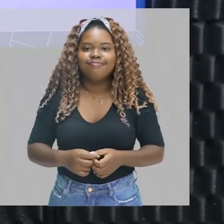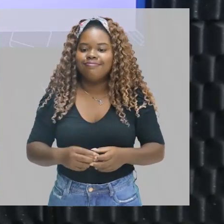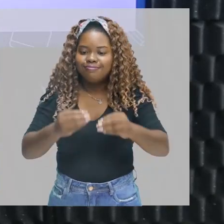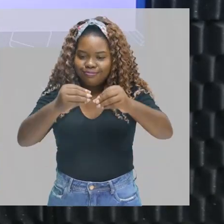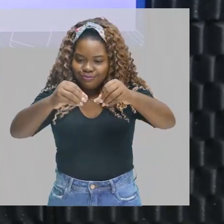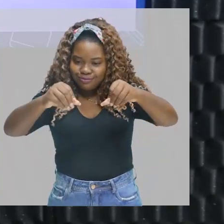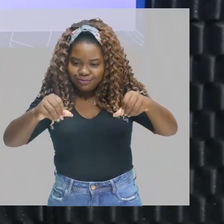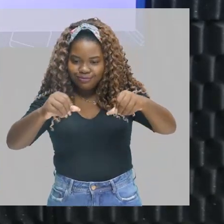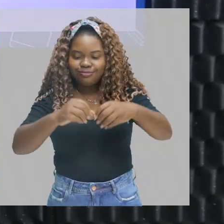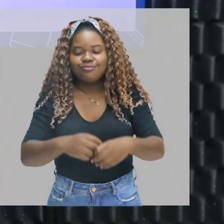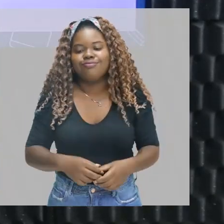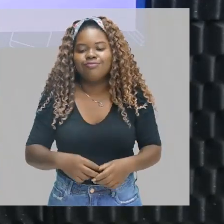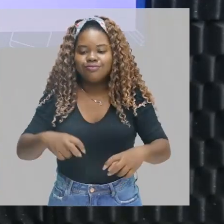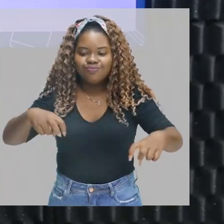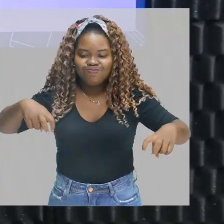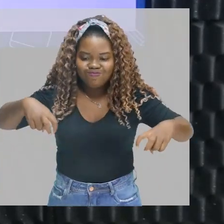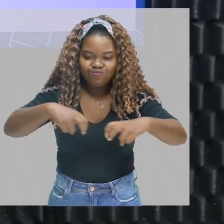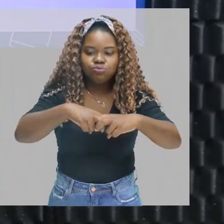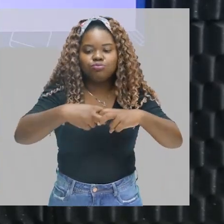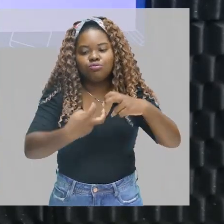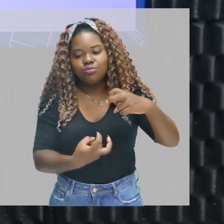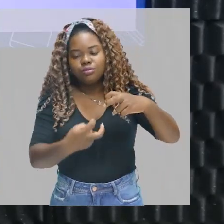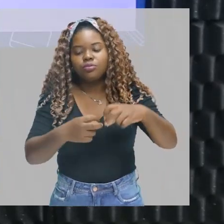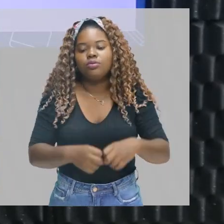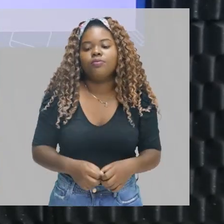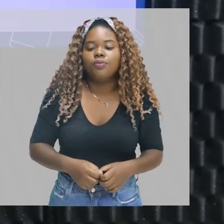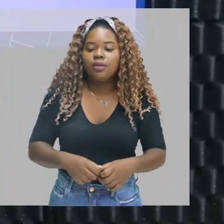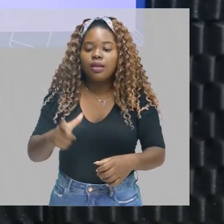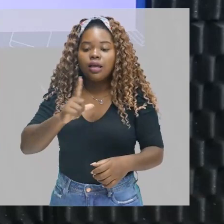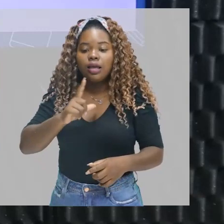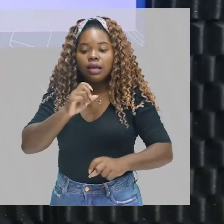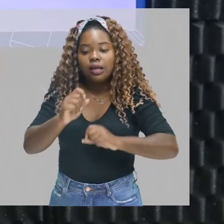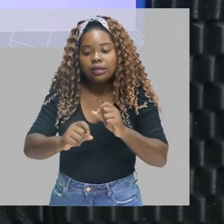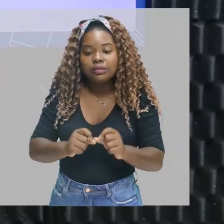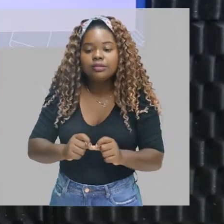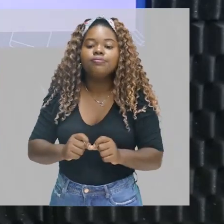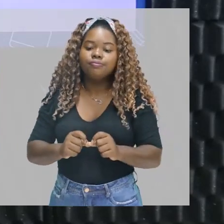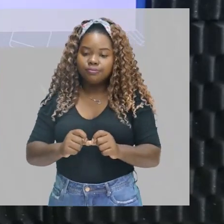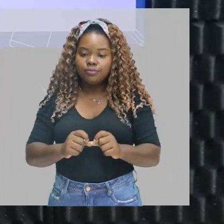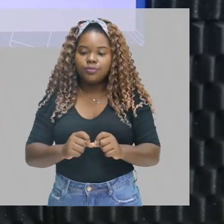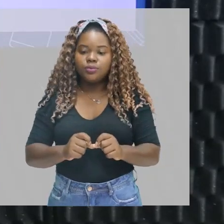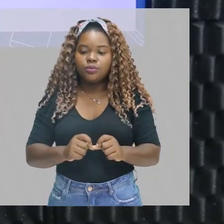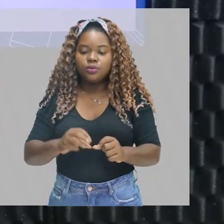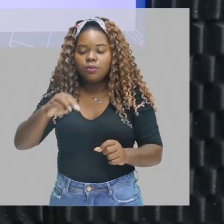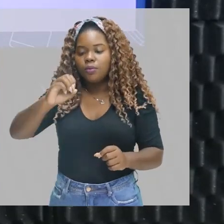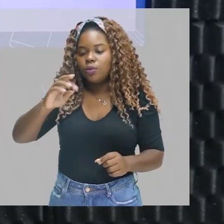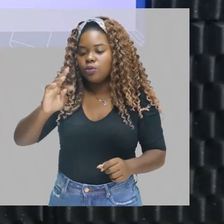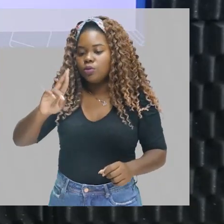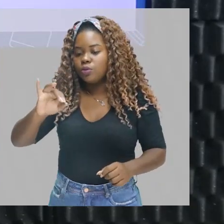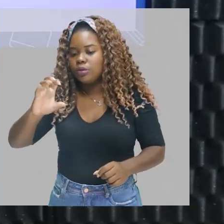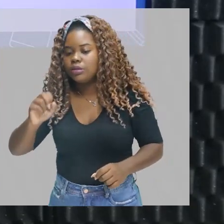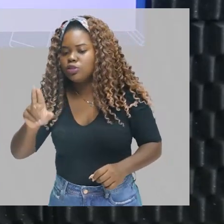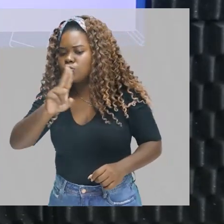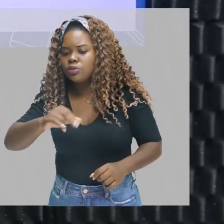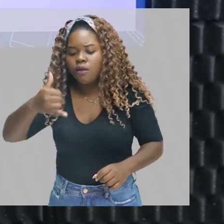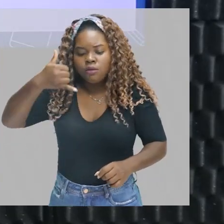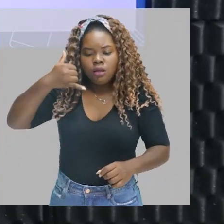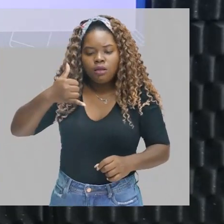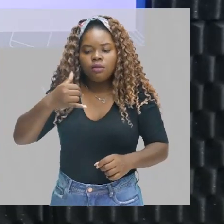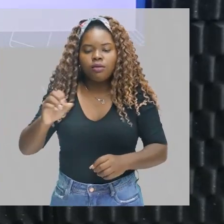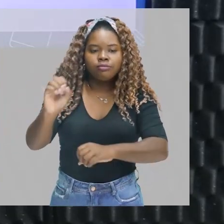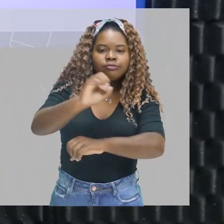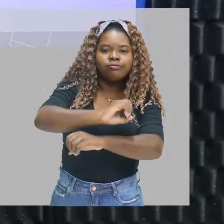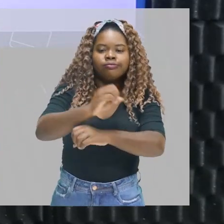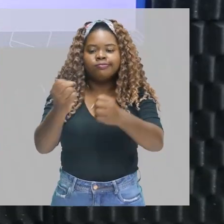todo amassado. Motorista, usando o celular enquanto dirige, é uma das maiores causas de acidentes no